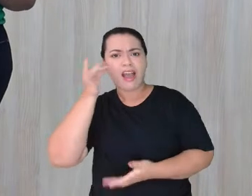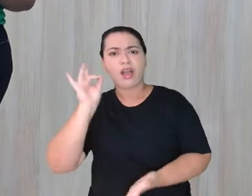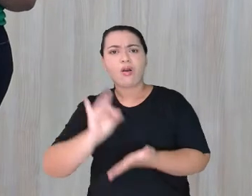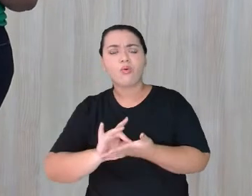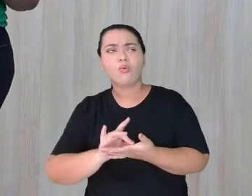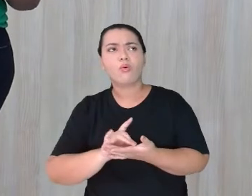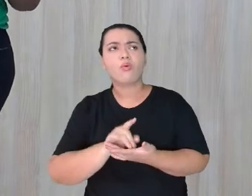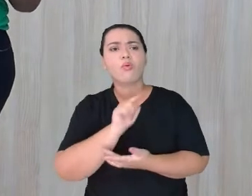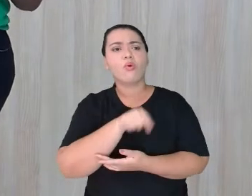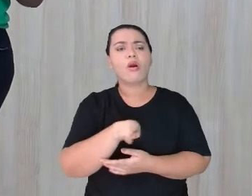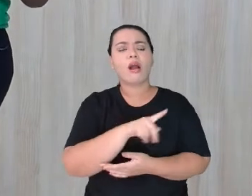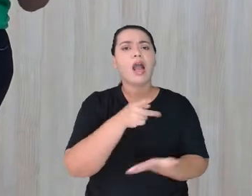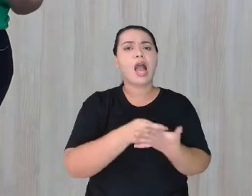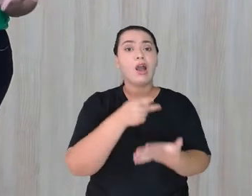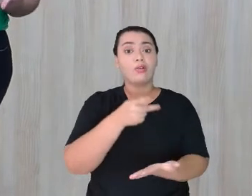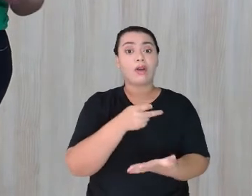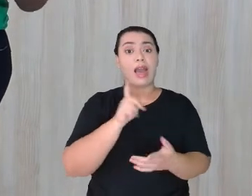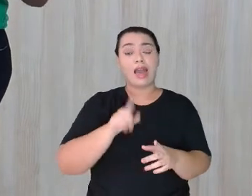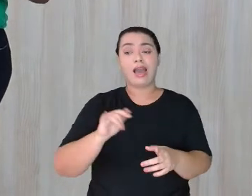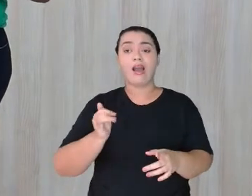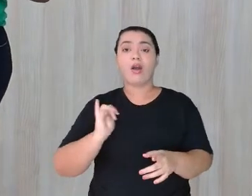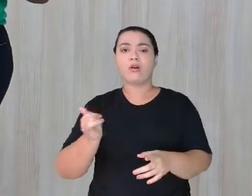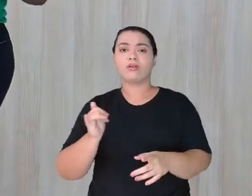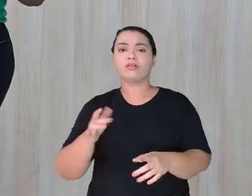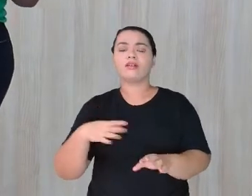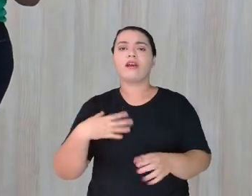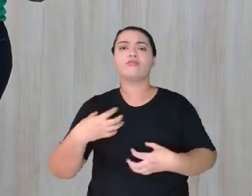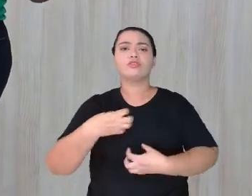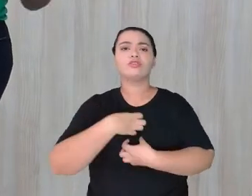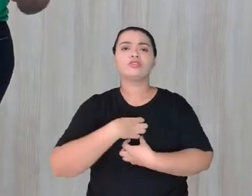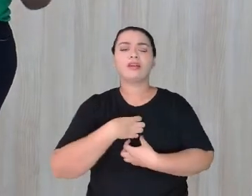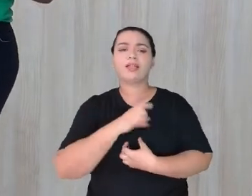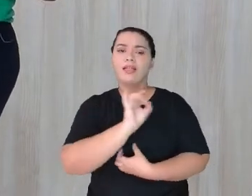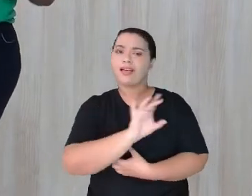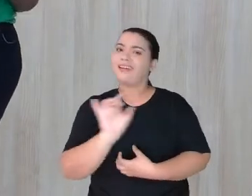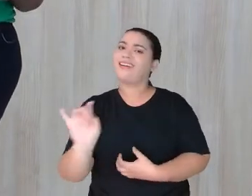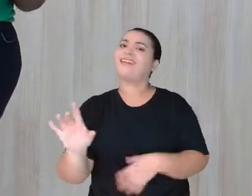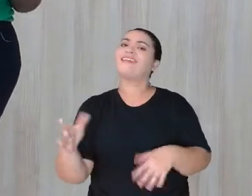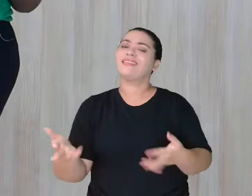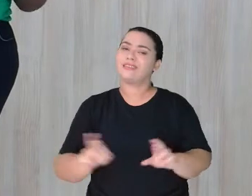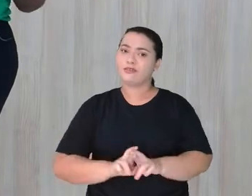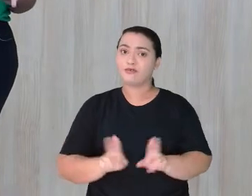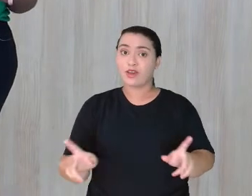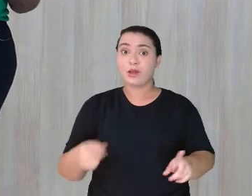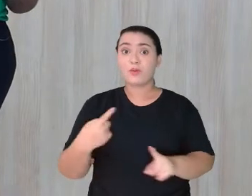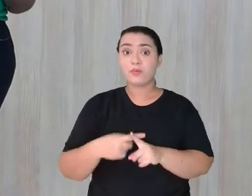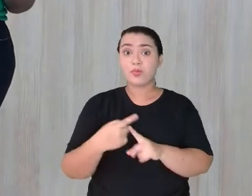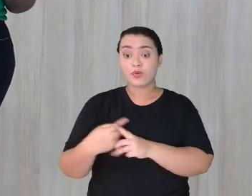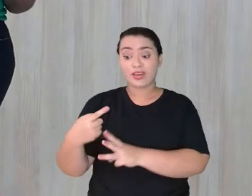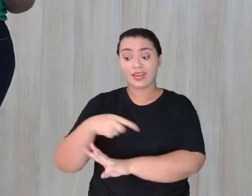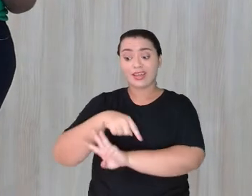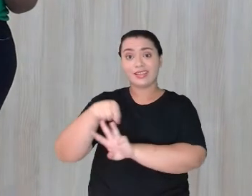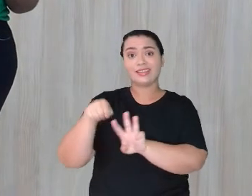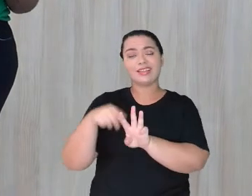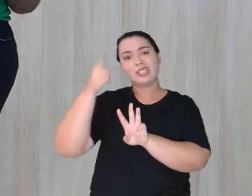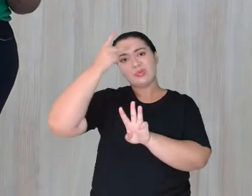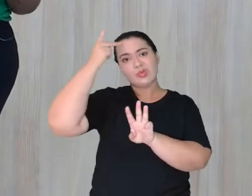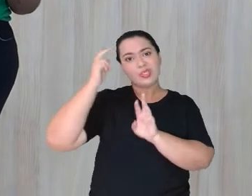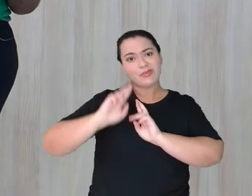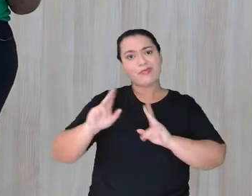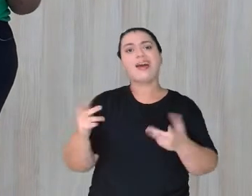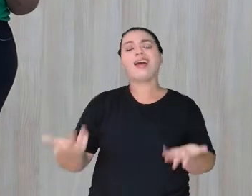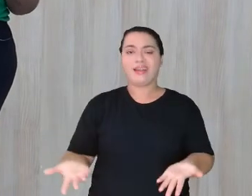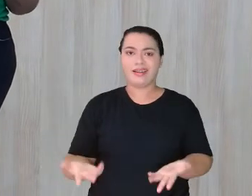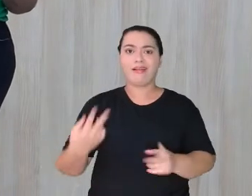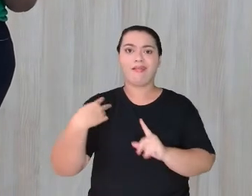que a contação desse fato, a forma como a gente narra, vai ser distinto, porque somos 3 pessoas distintas. Então, nossos pontos de